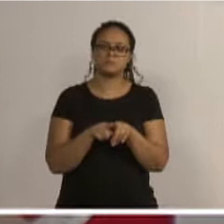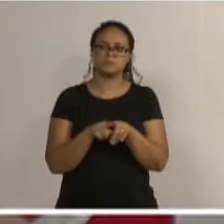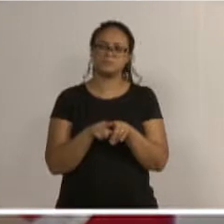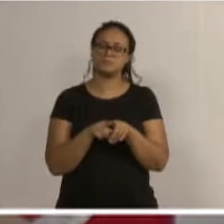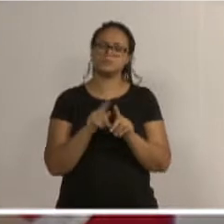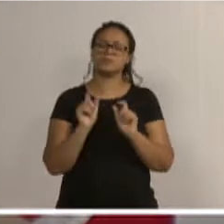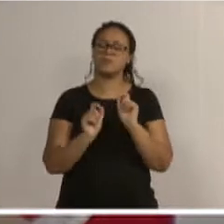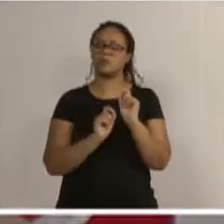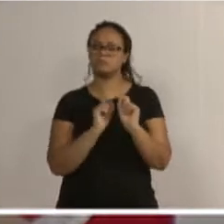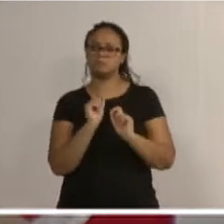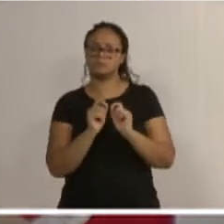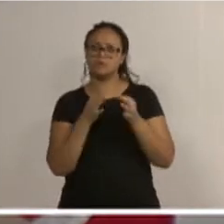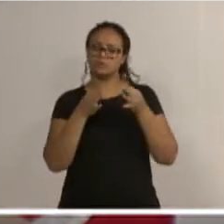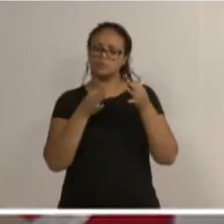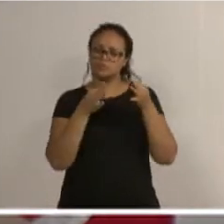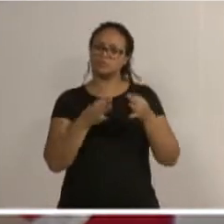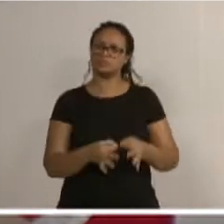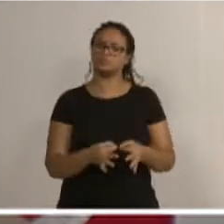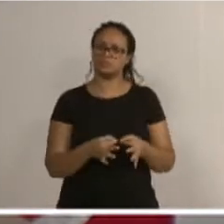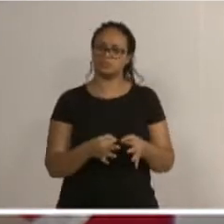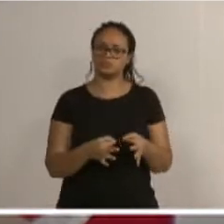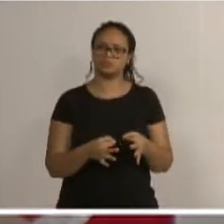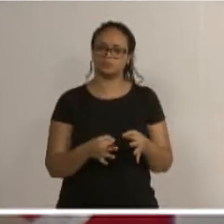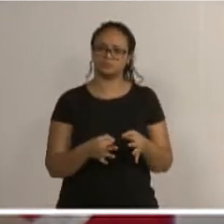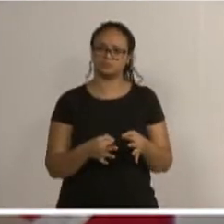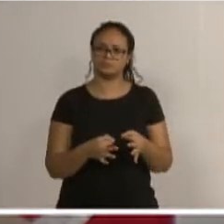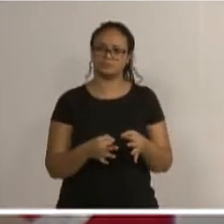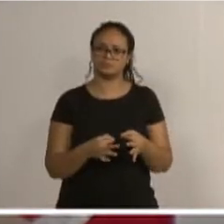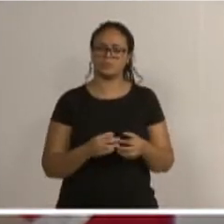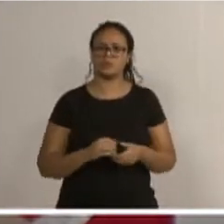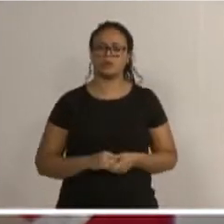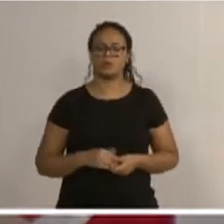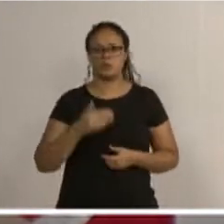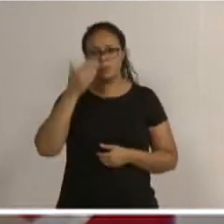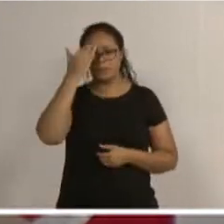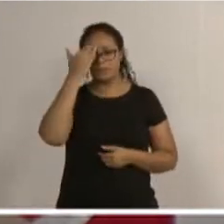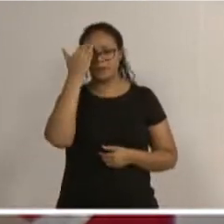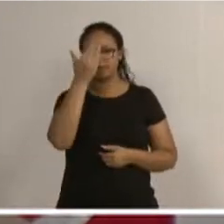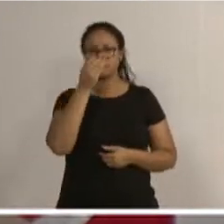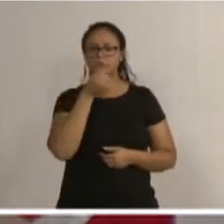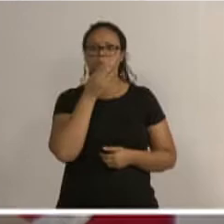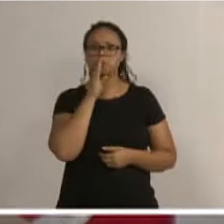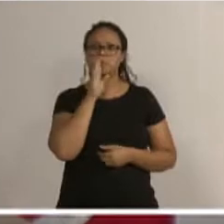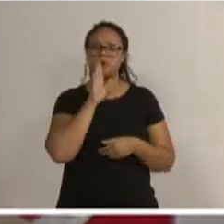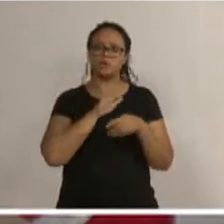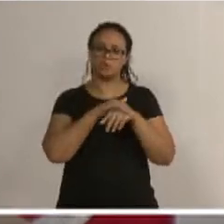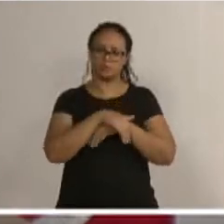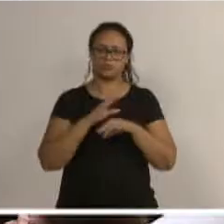em relação ao que está sendo oferecido. Muito obrigado, uma boa noite a todos.